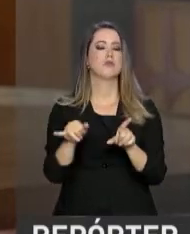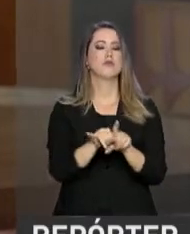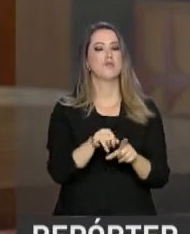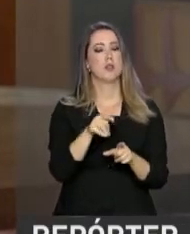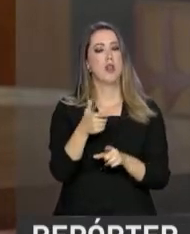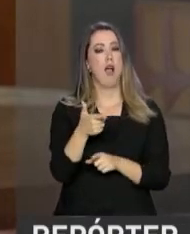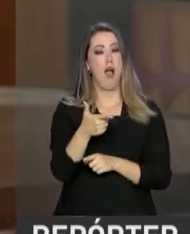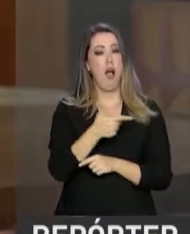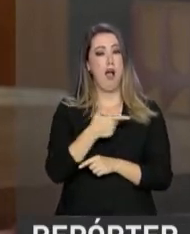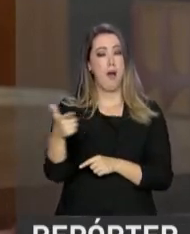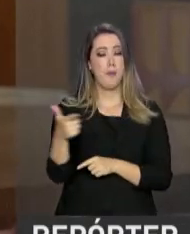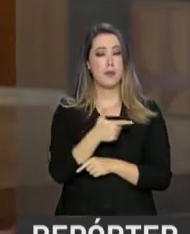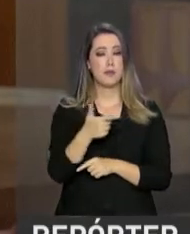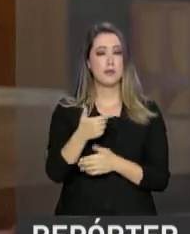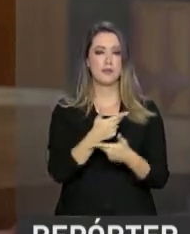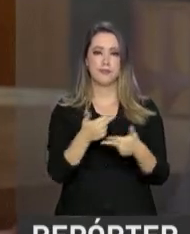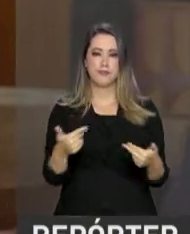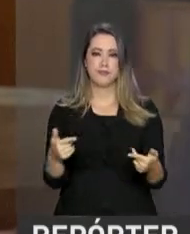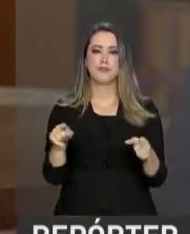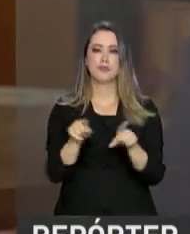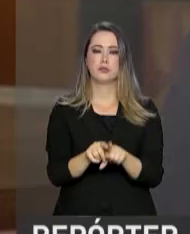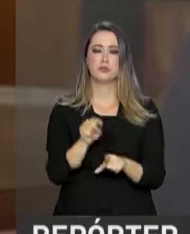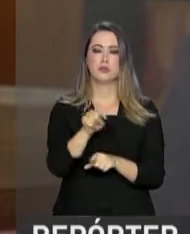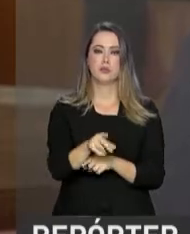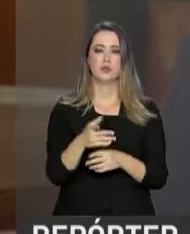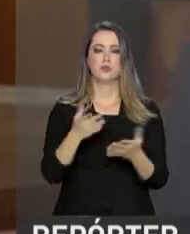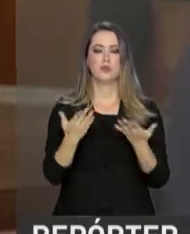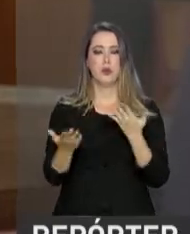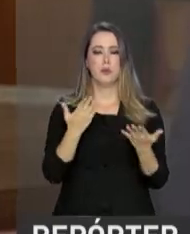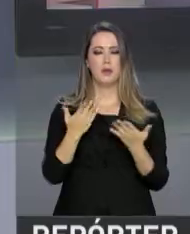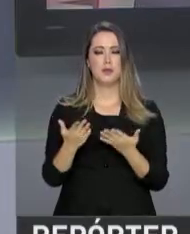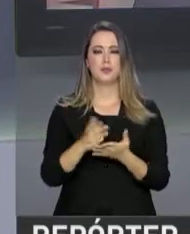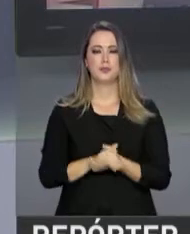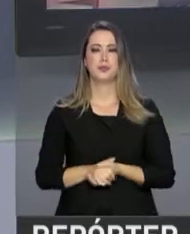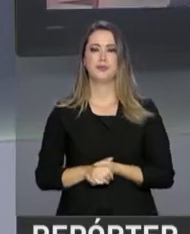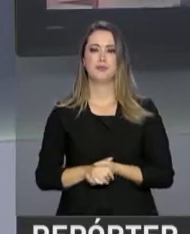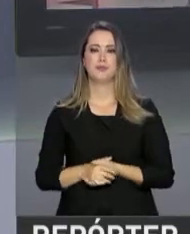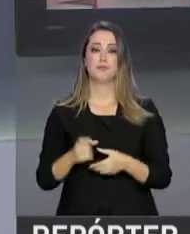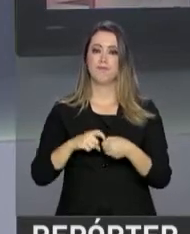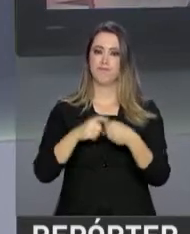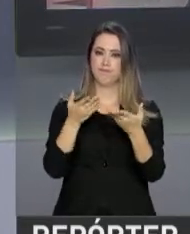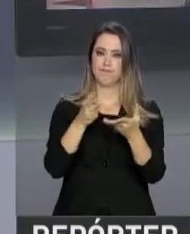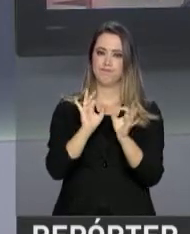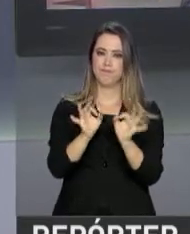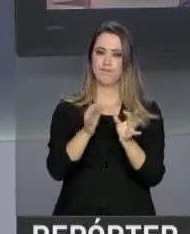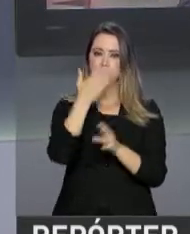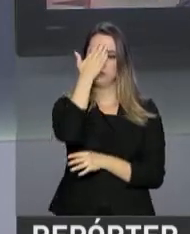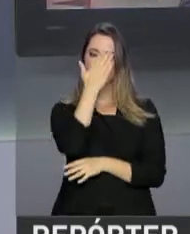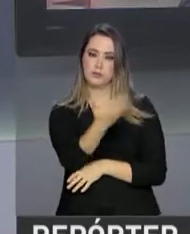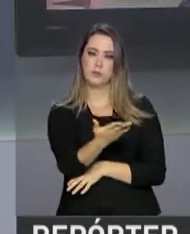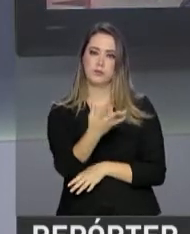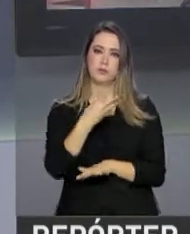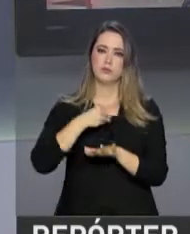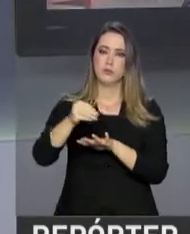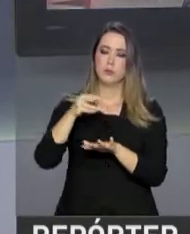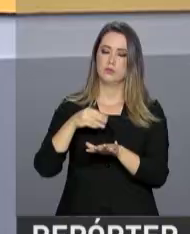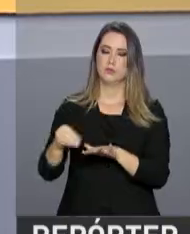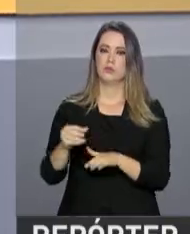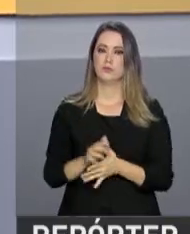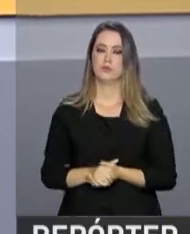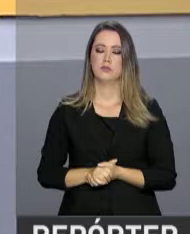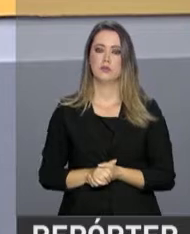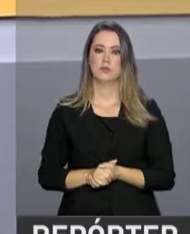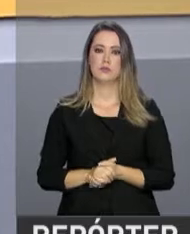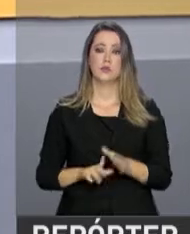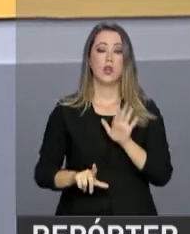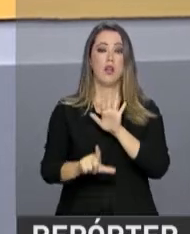rodoviária federal sobre a operação semana santa roberto com você tá ótima joão pedro muito obrigado pelas informações